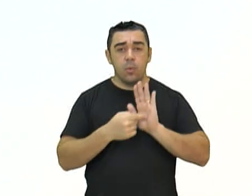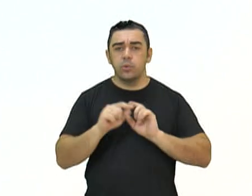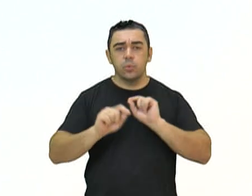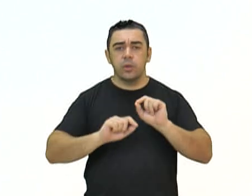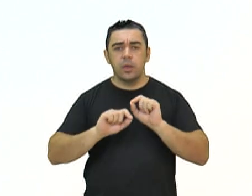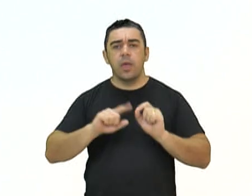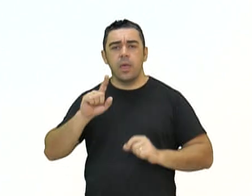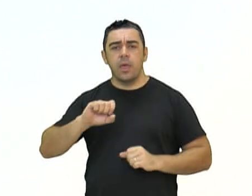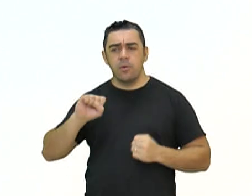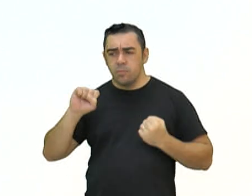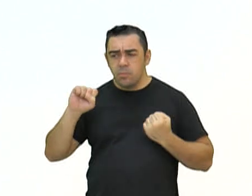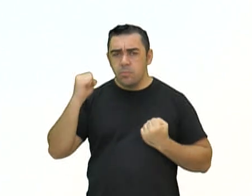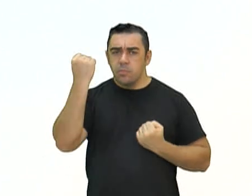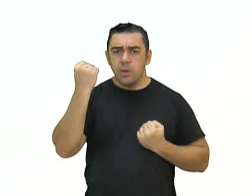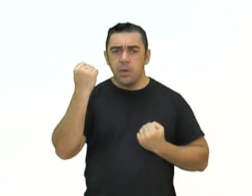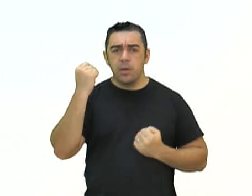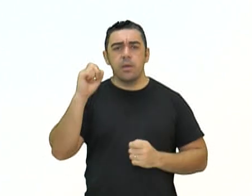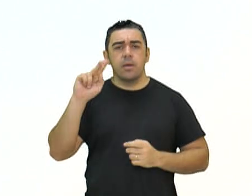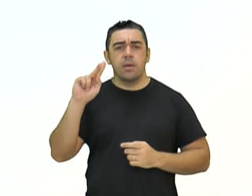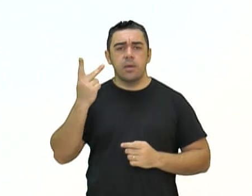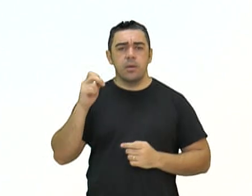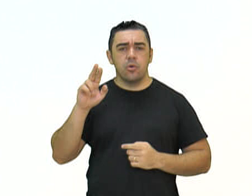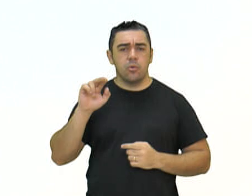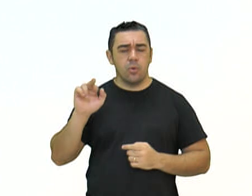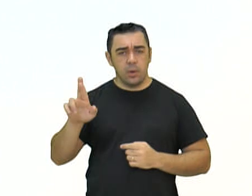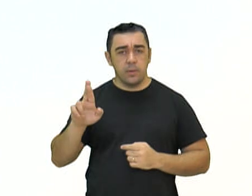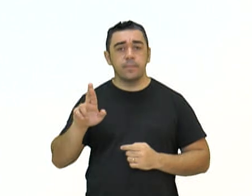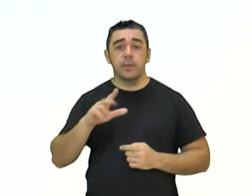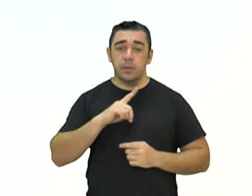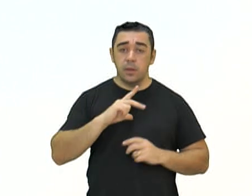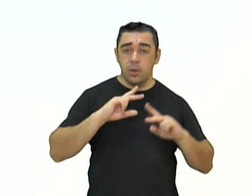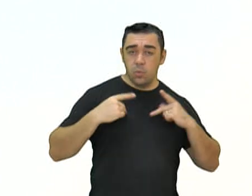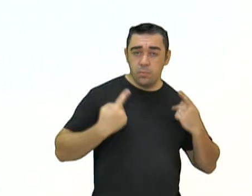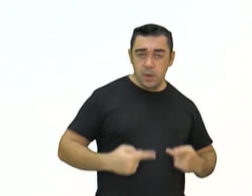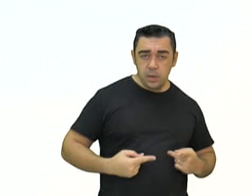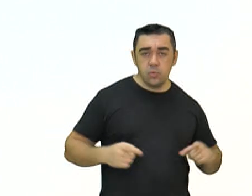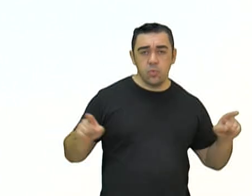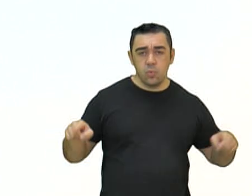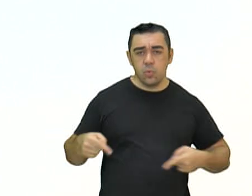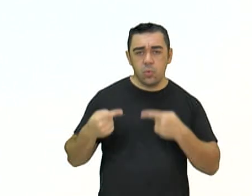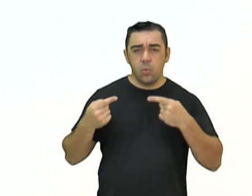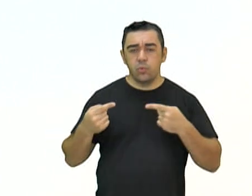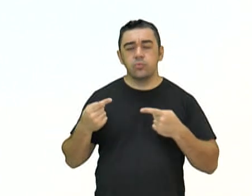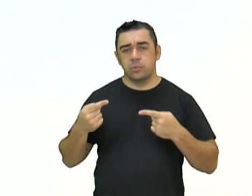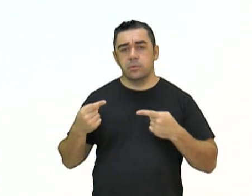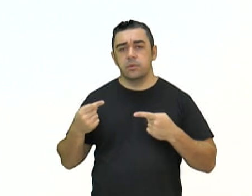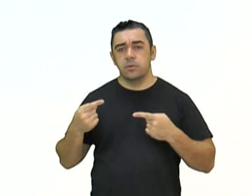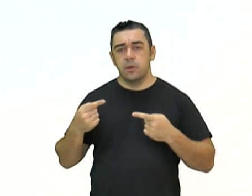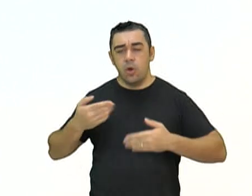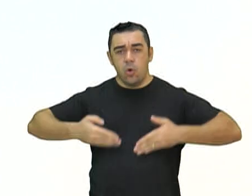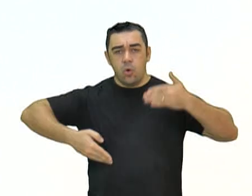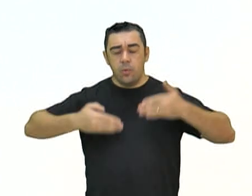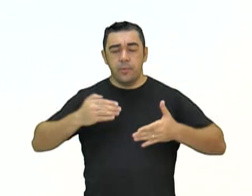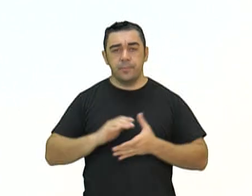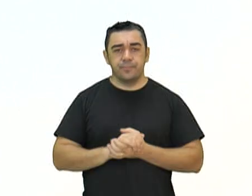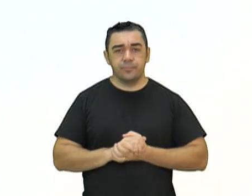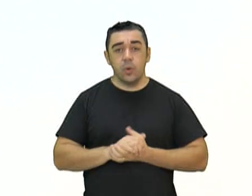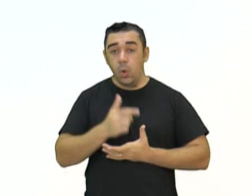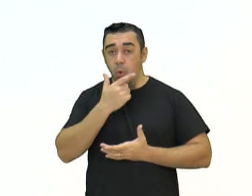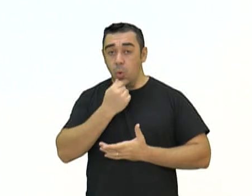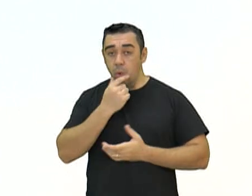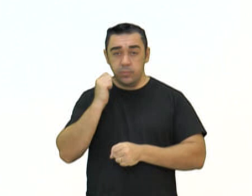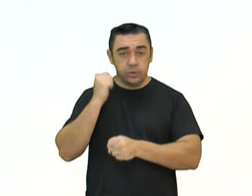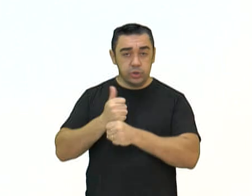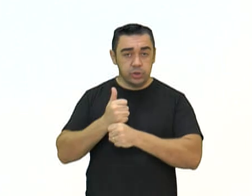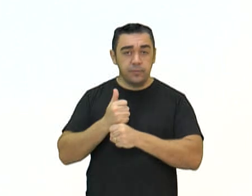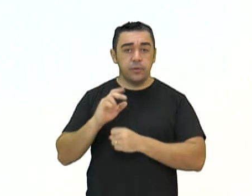herói. Humanos e Transformers estão em guerra. Optimus Prime desapareceu. A chave para salvar nosso